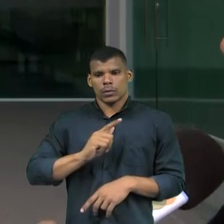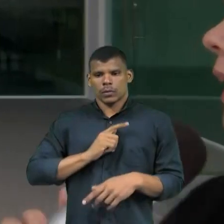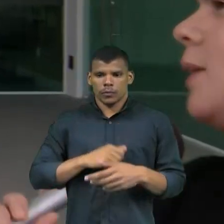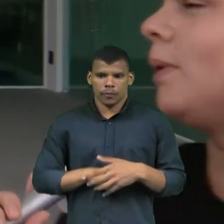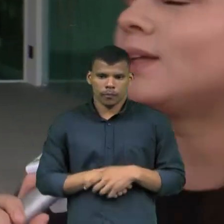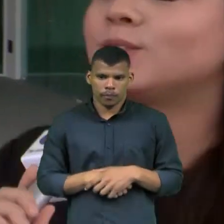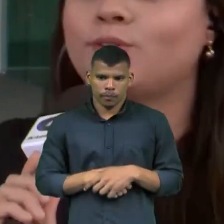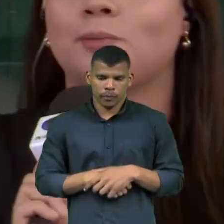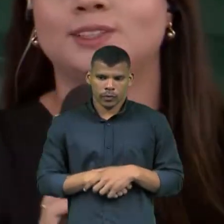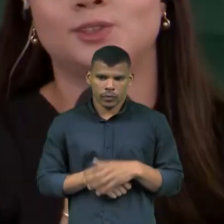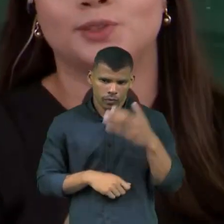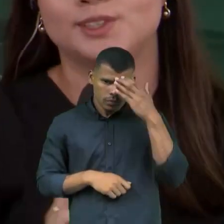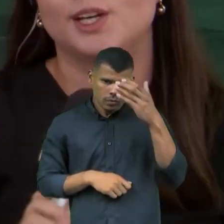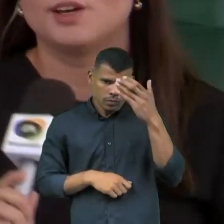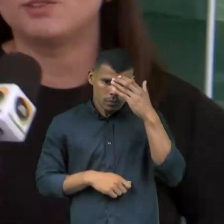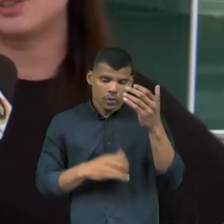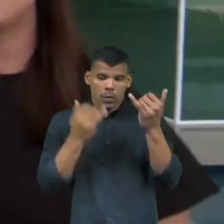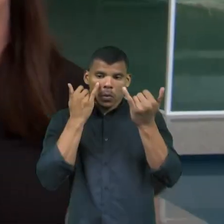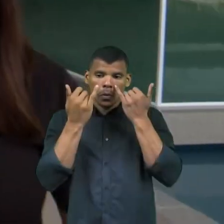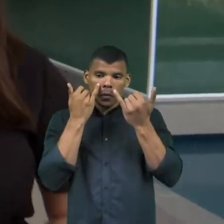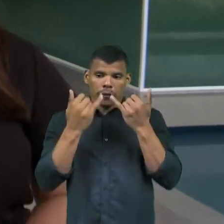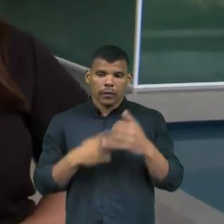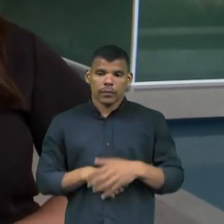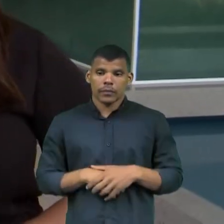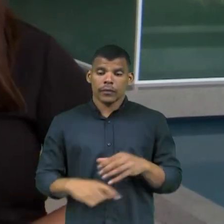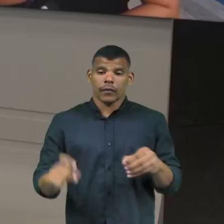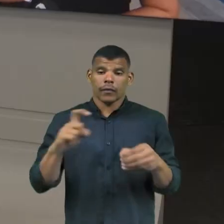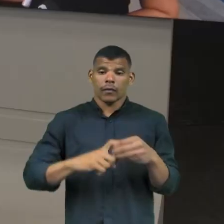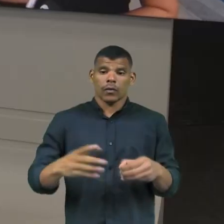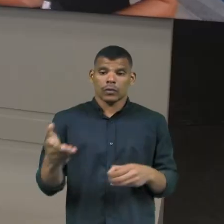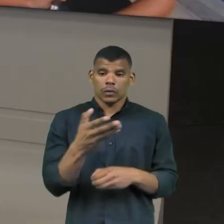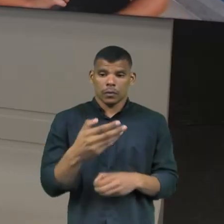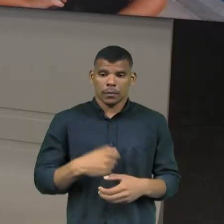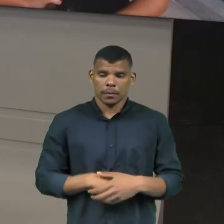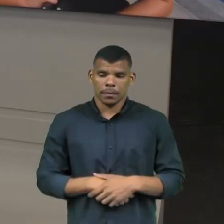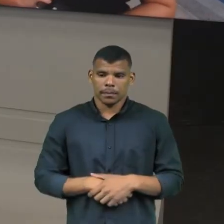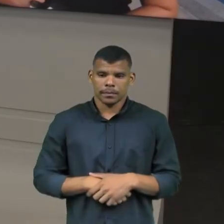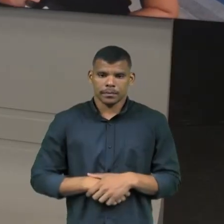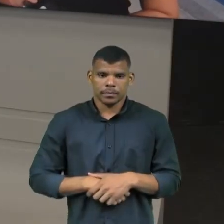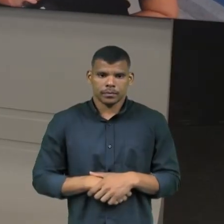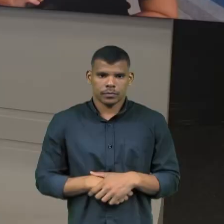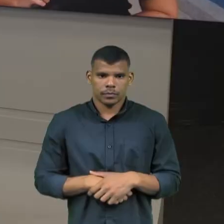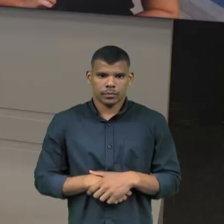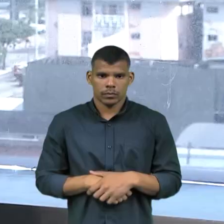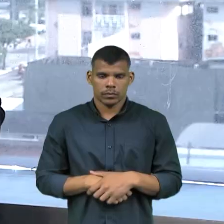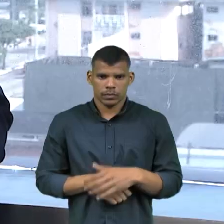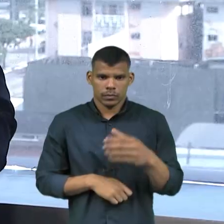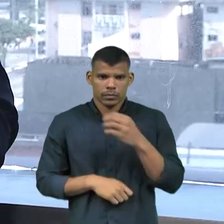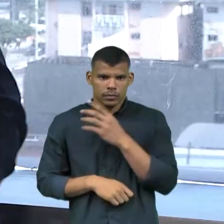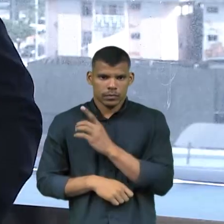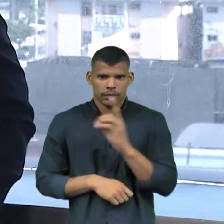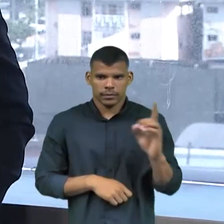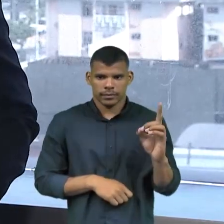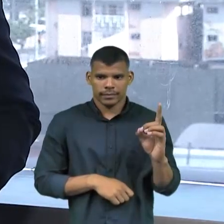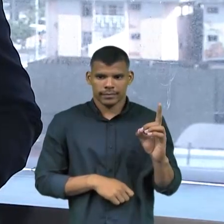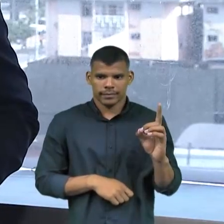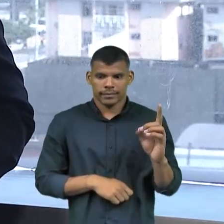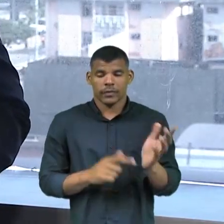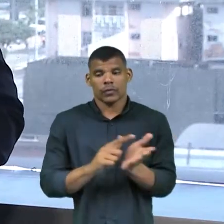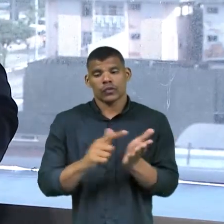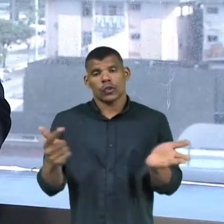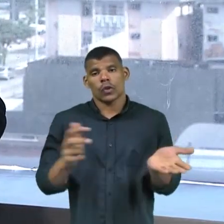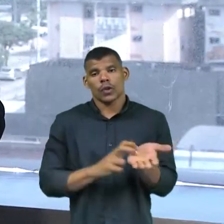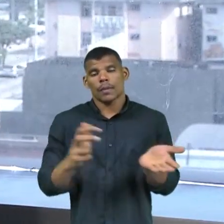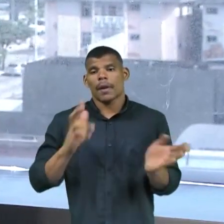Marcel. Muito obrigada pelas informações. Volto com vocês aí do estúdio. Luciano? Obrigado, Amanda. Bom dia. O primeiro expediente fica por